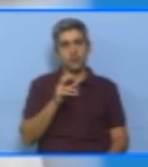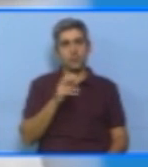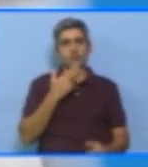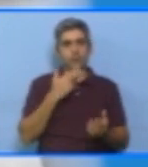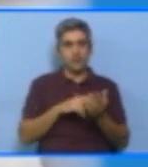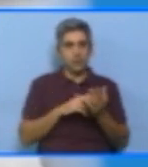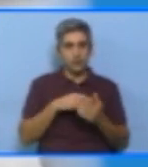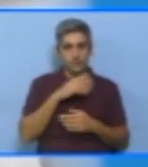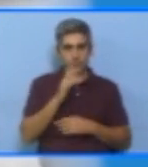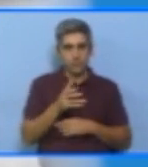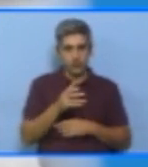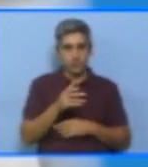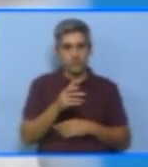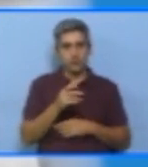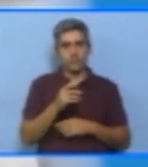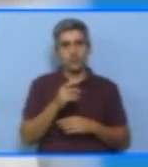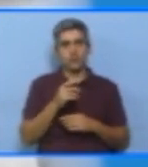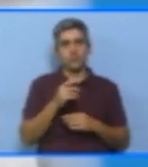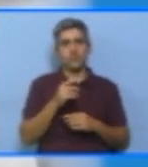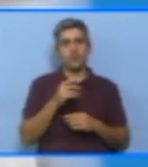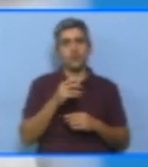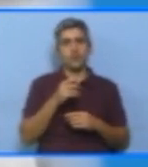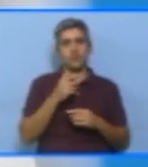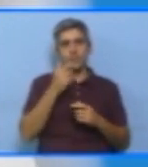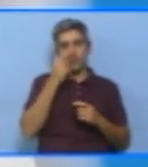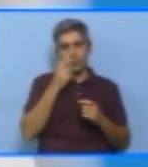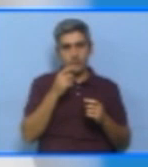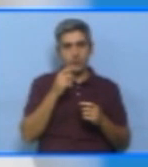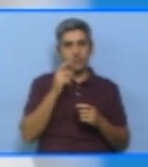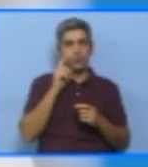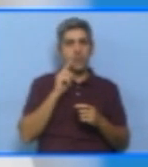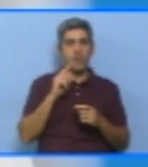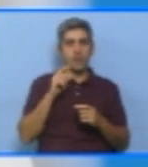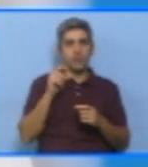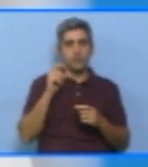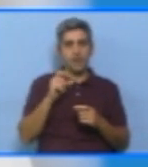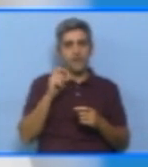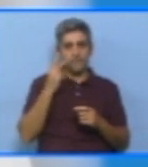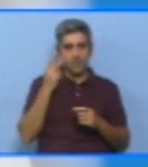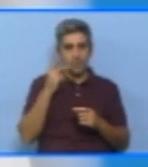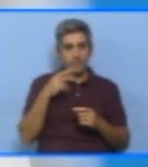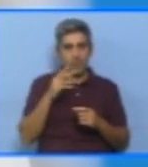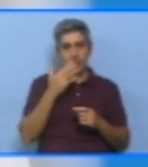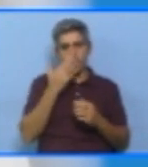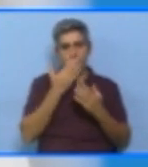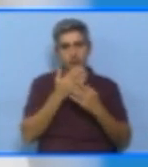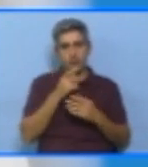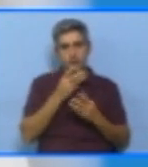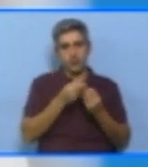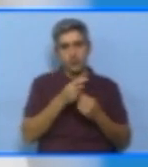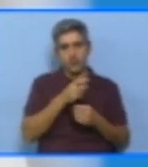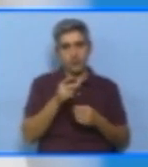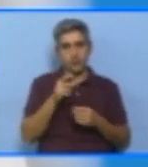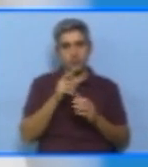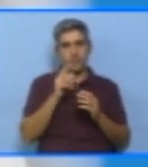Em verdade vos digo, os publicanos e as mulheres de má vida irão diante de vós para o reino dos